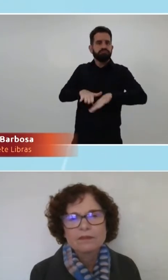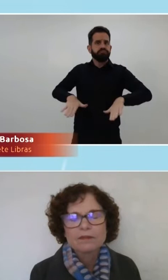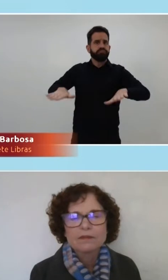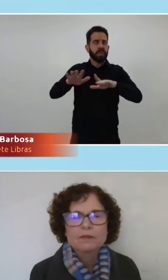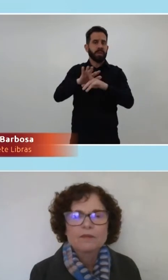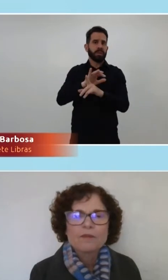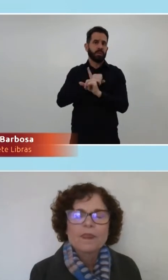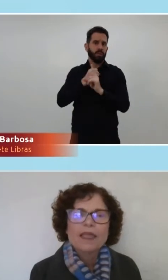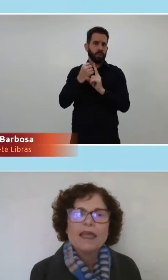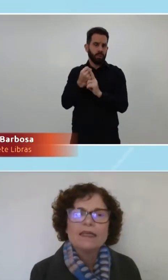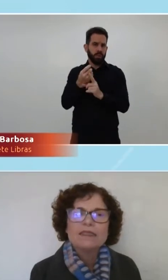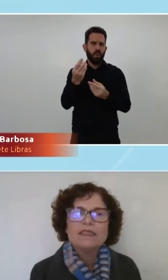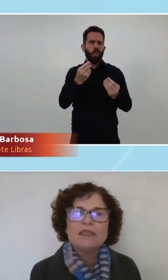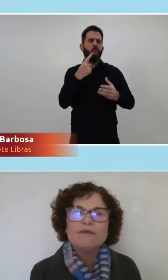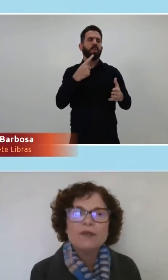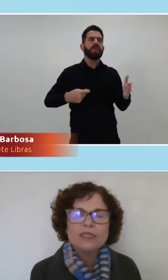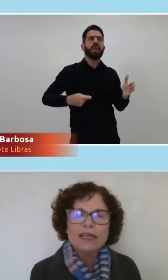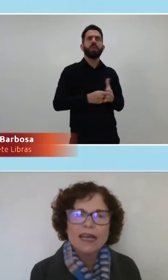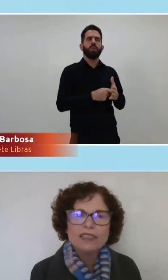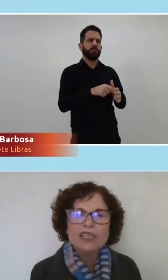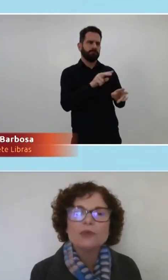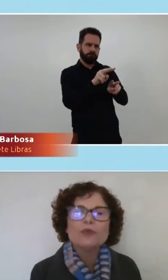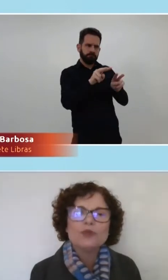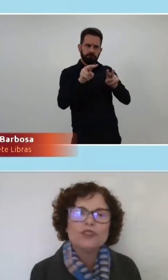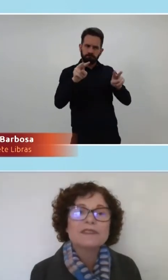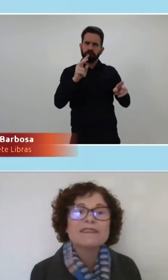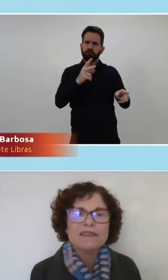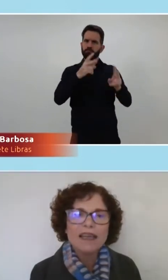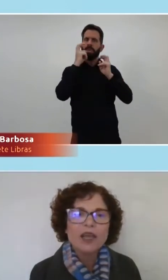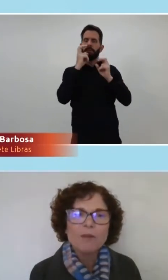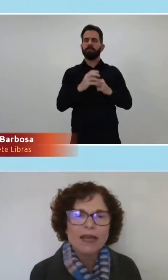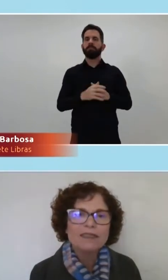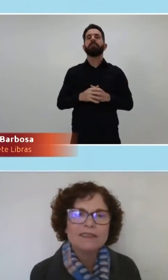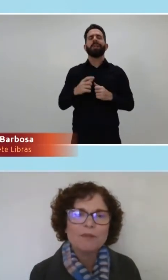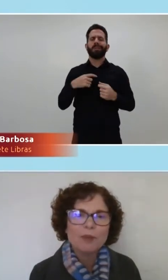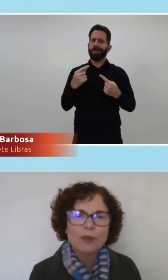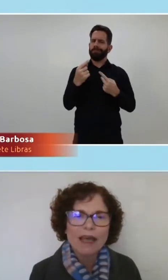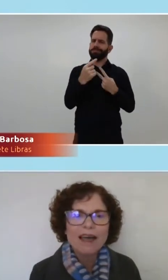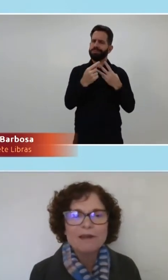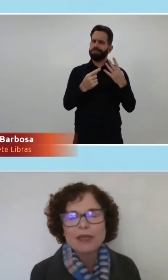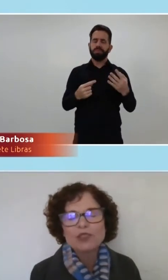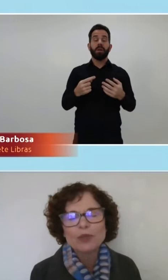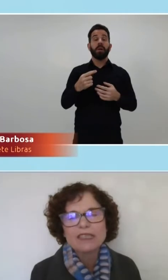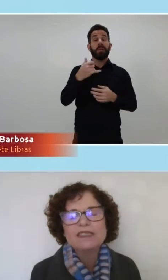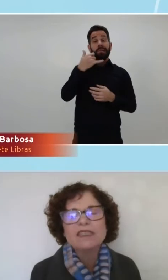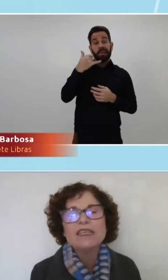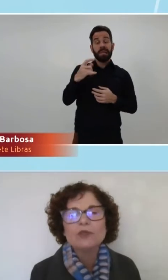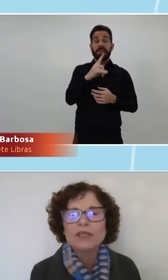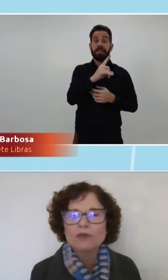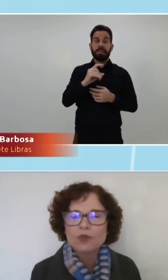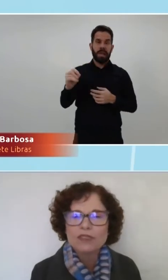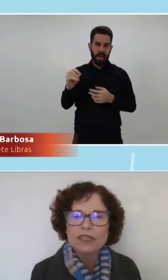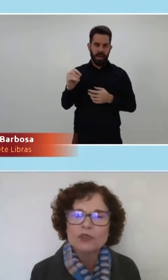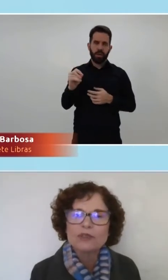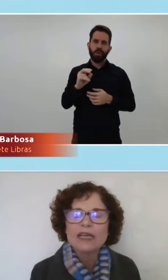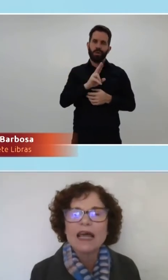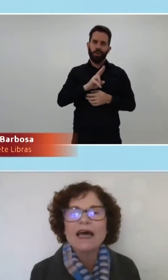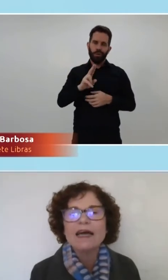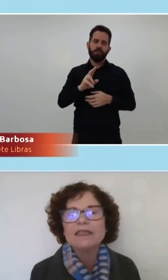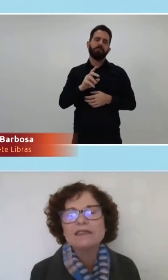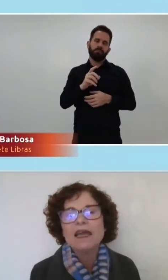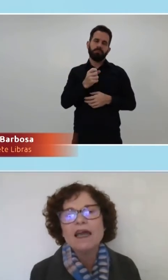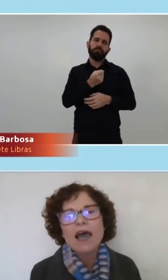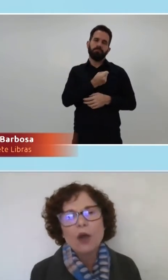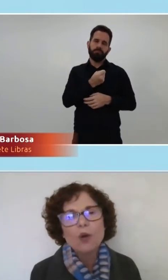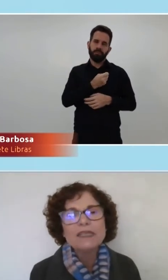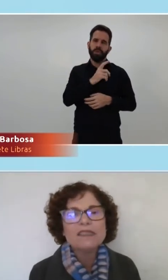esses casos? Existem vários canais de denúncia, o Disque 100 é o mais, né, popularmente conhecido, tem os conselhos